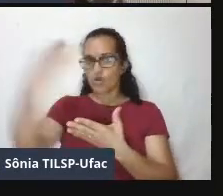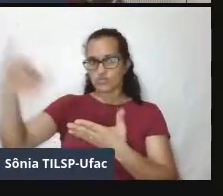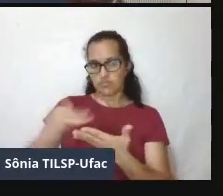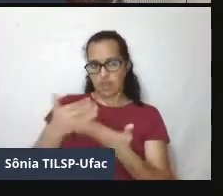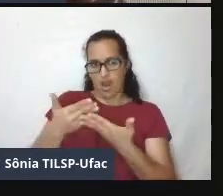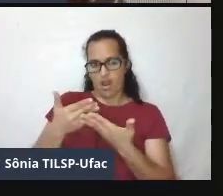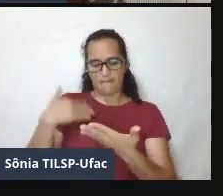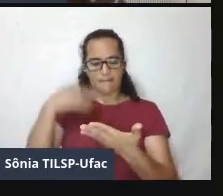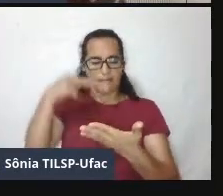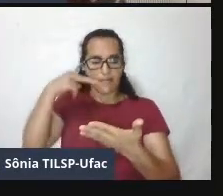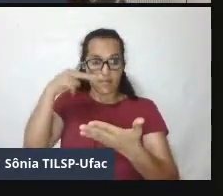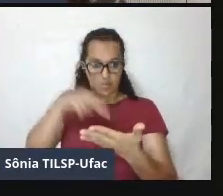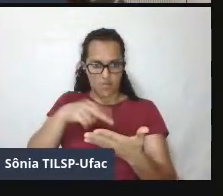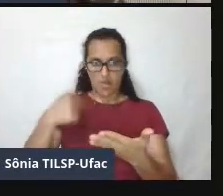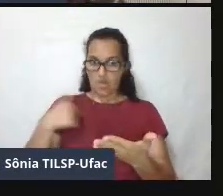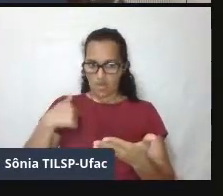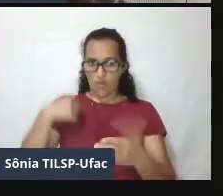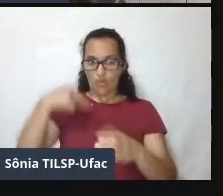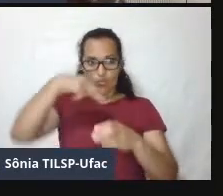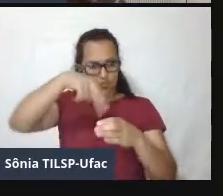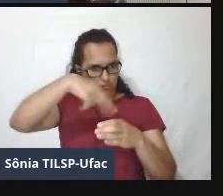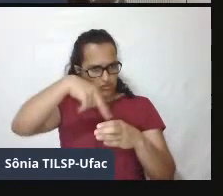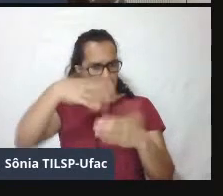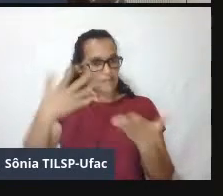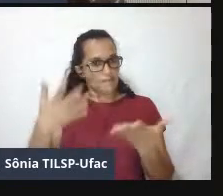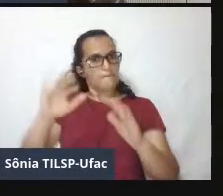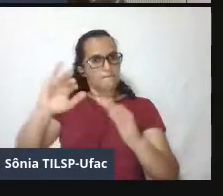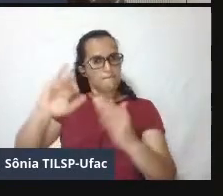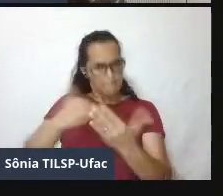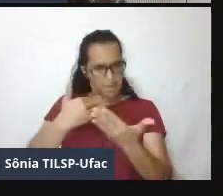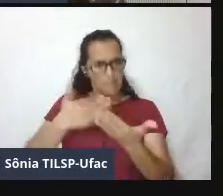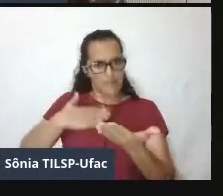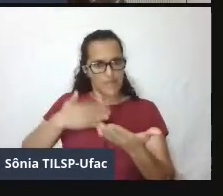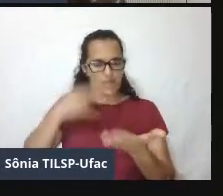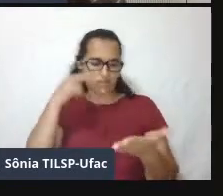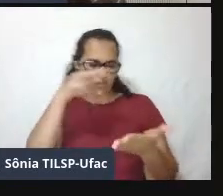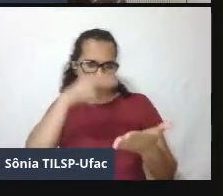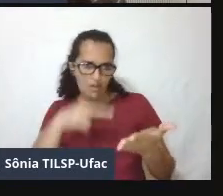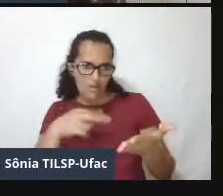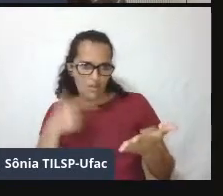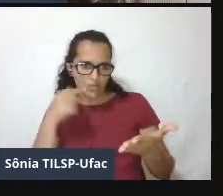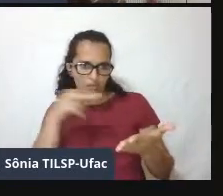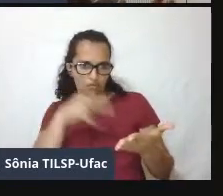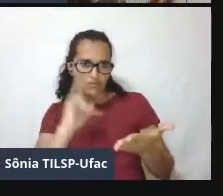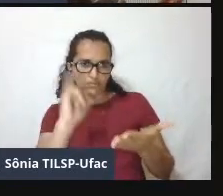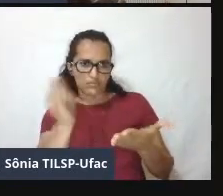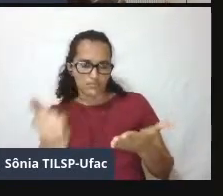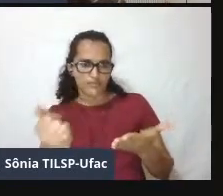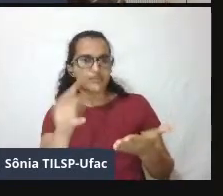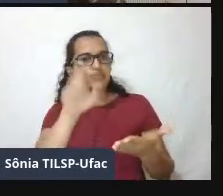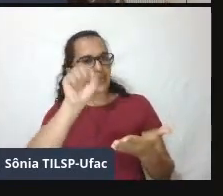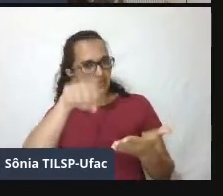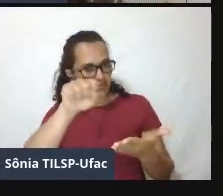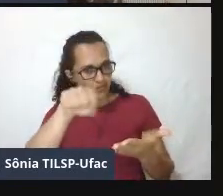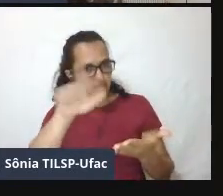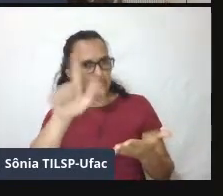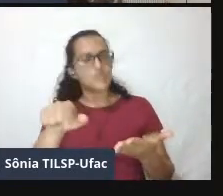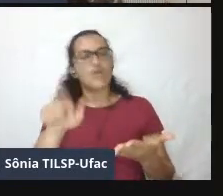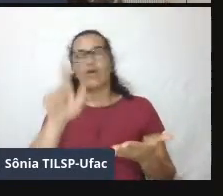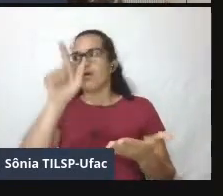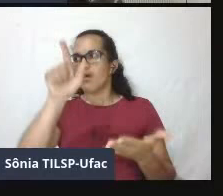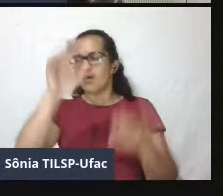Eu falei, olha, eu sou um nutricionista, mas o que eu estou vendo nessa imagem, nessa tomografia, possivelmente pode ser isso, isso e